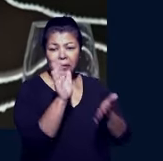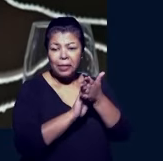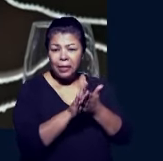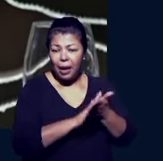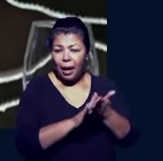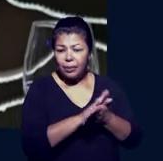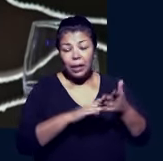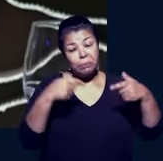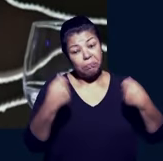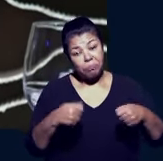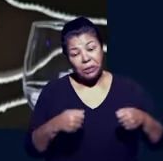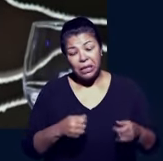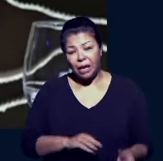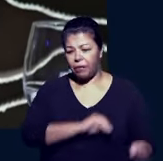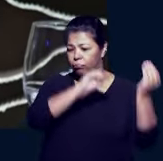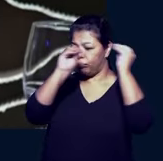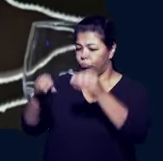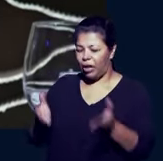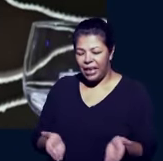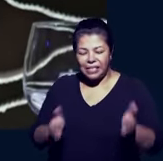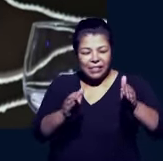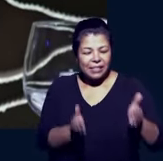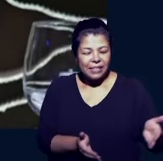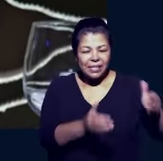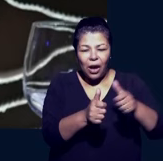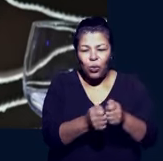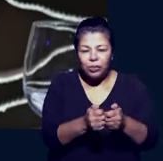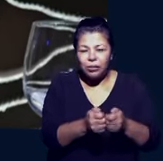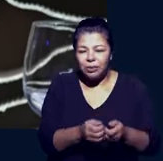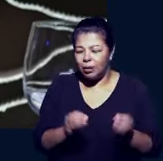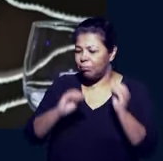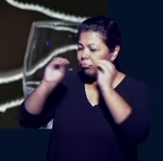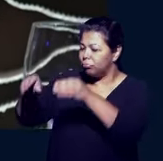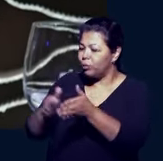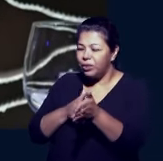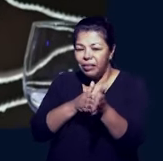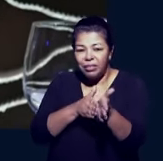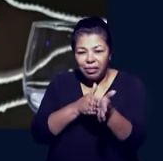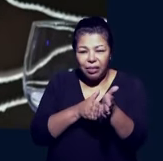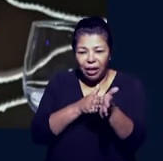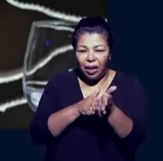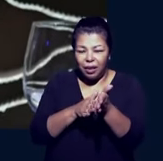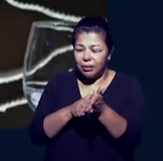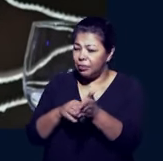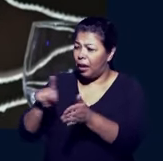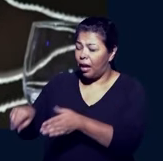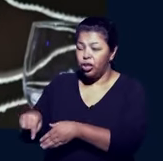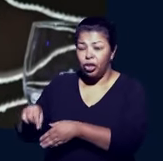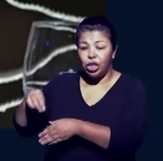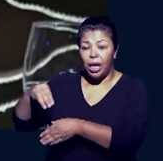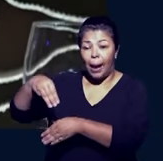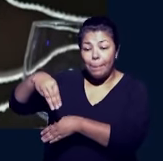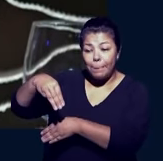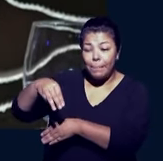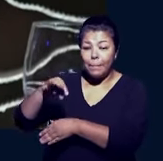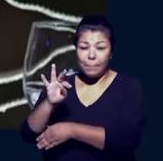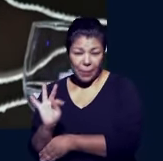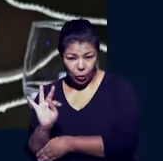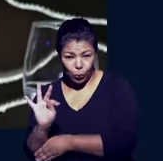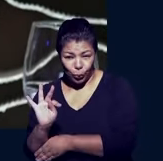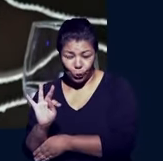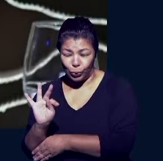pôr a soja no trem sair do mato Gross sou do Mato Grosso do Sul levar do Mato Grosso que era antigo Mato Grosso para